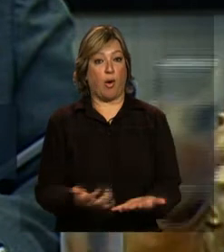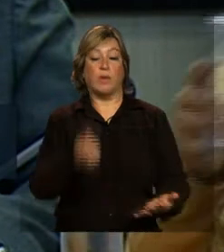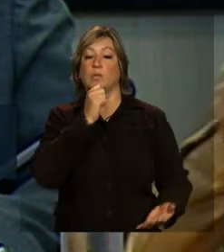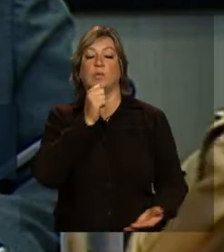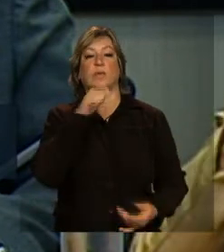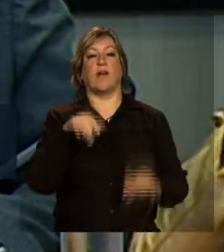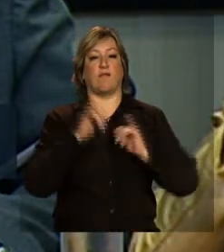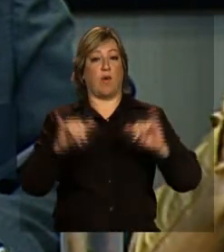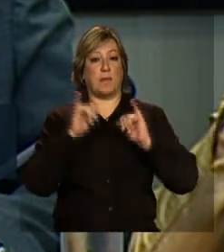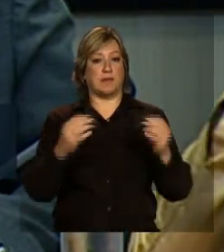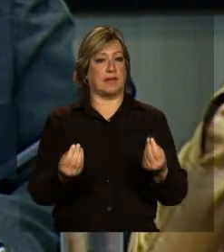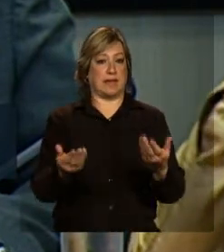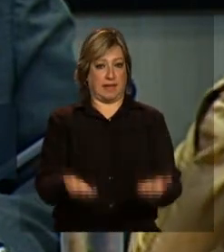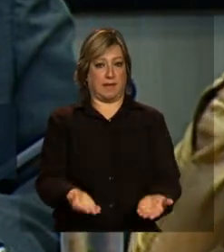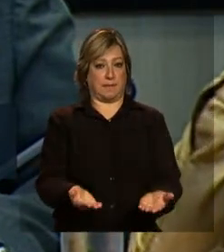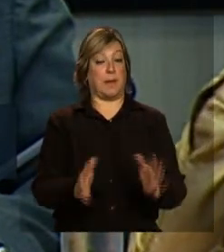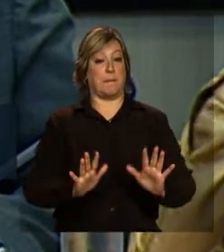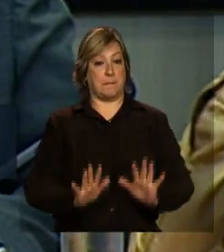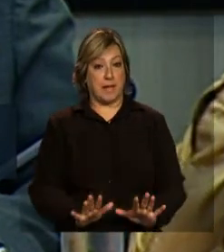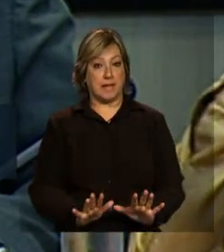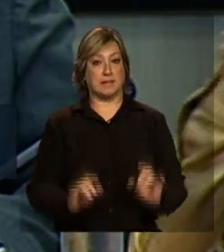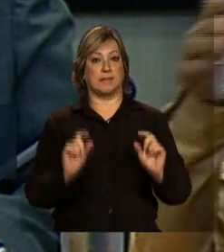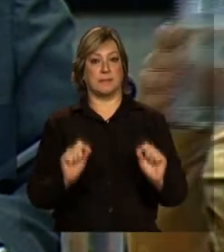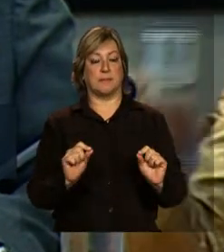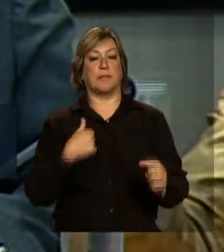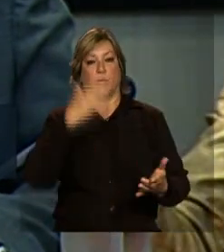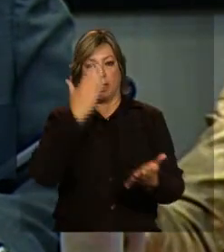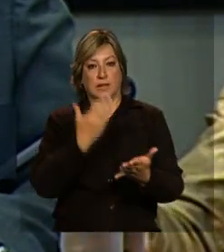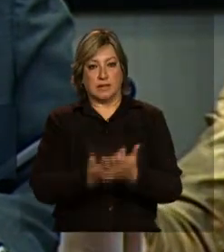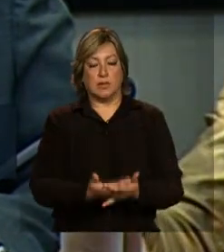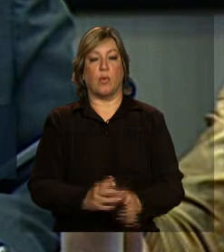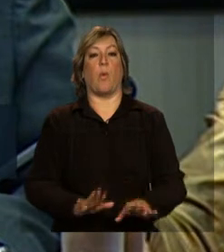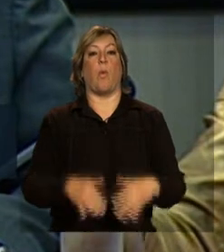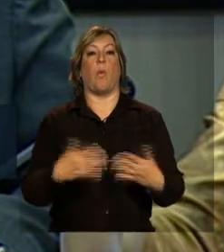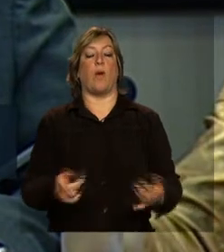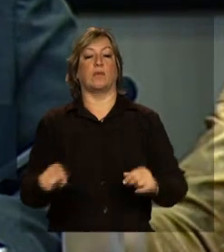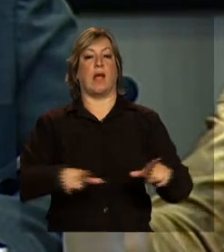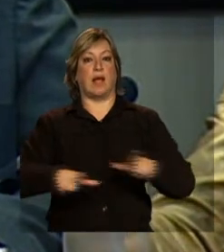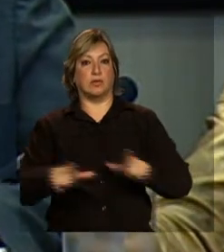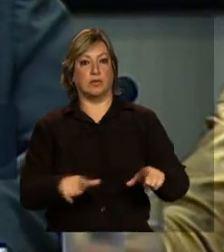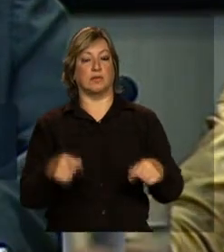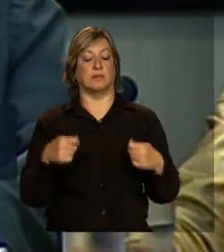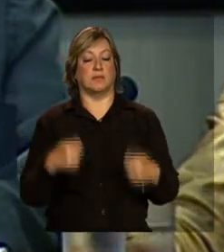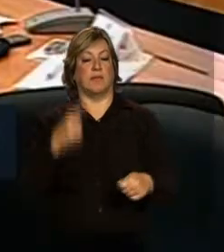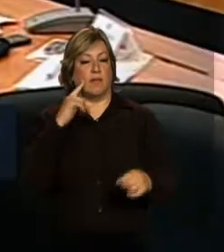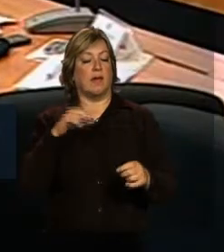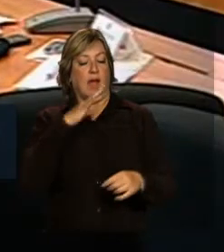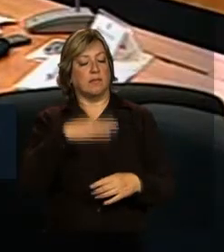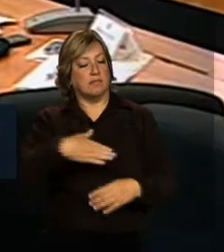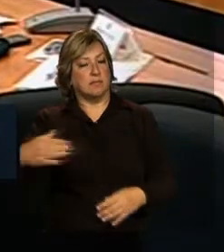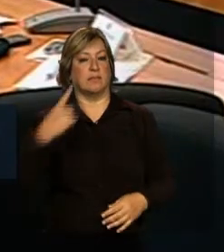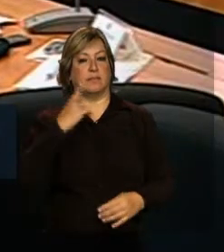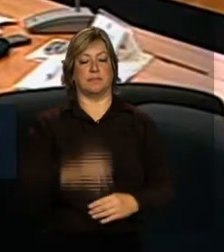essa informação para passar, né? Mas eu acredito que quando as ações estiverem fechadas, nós vamos ter um diagnóstico mais preciso. O que eu considero muito importante